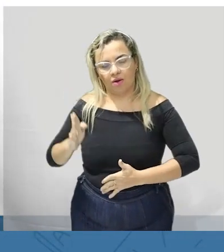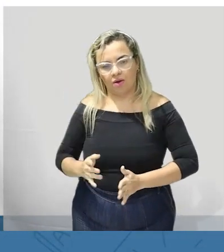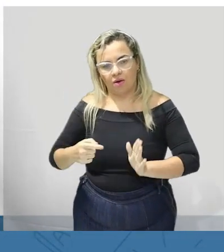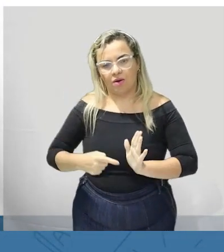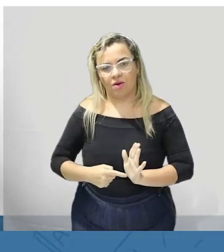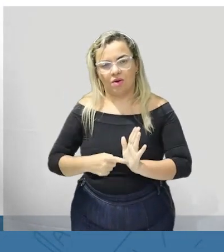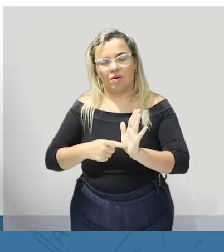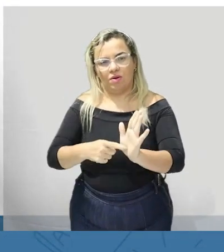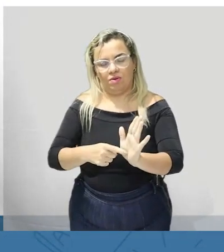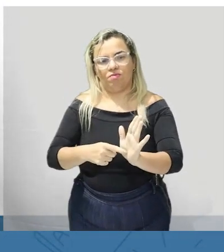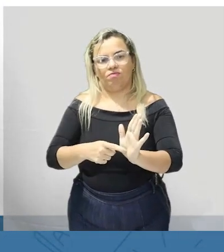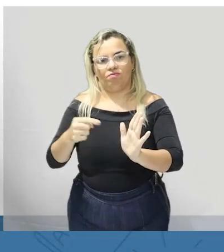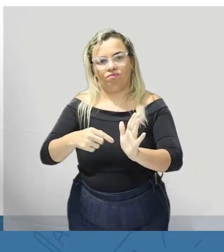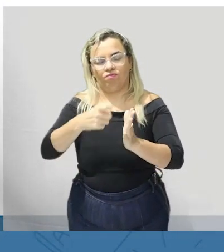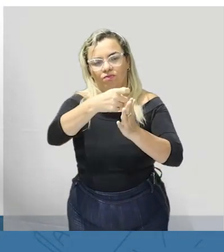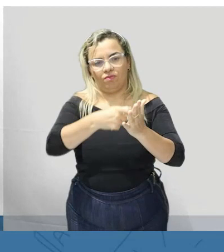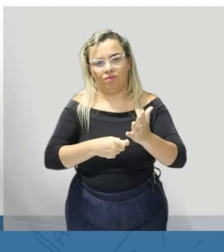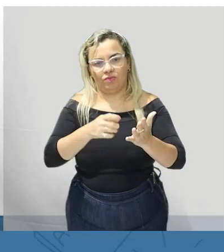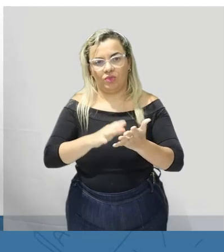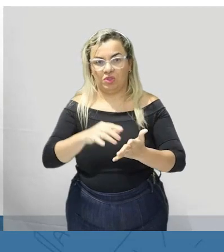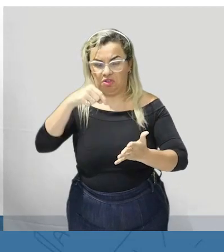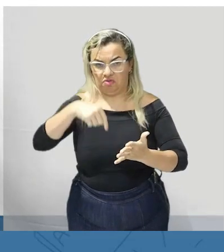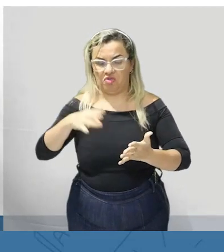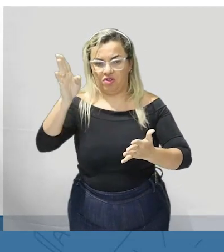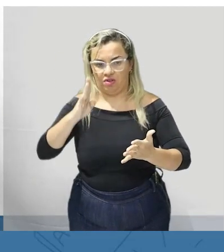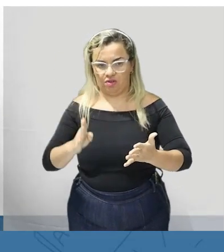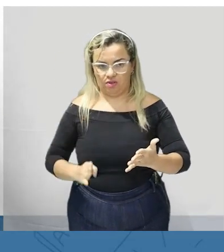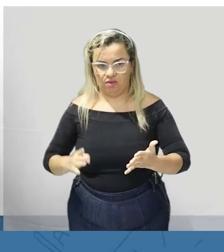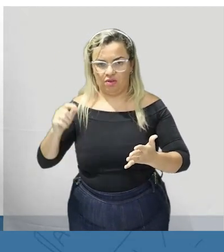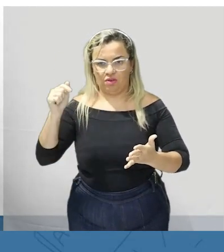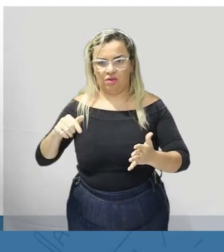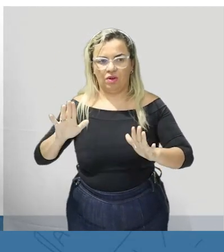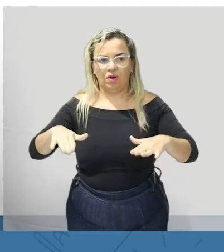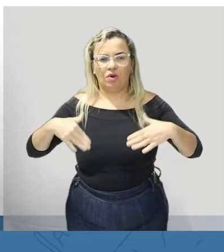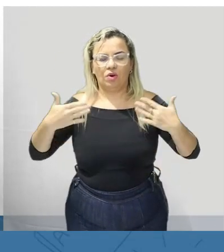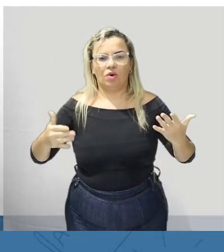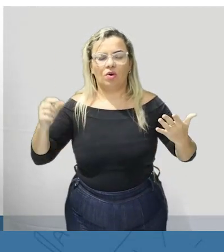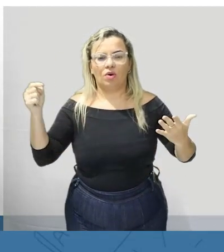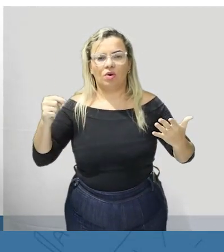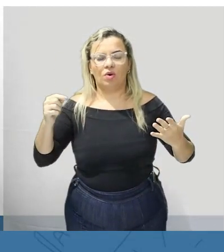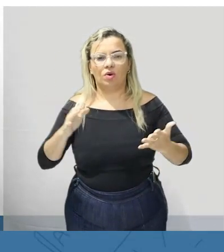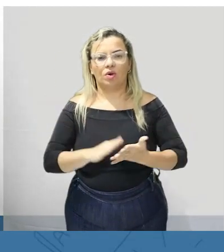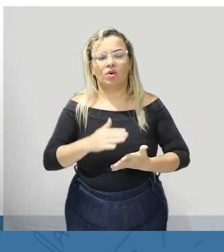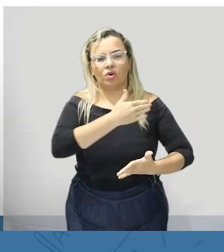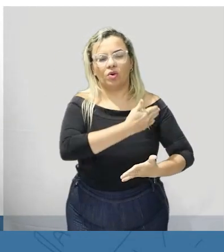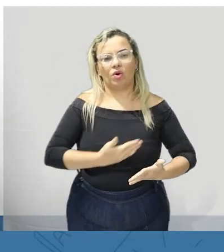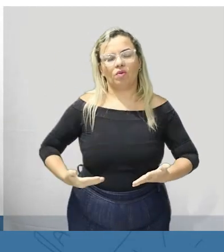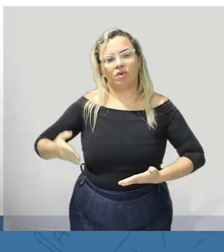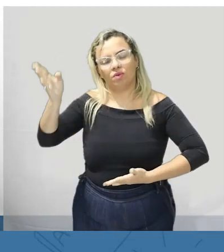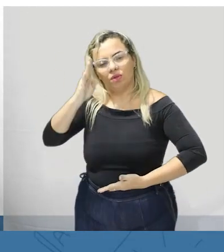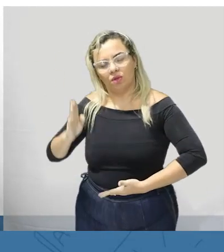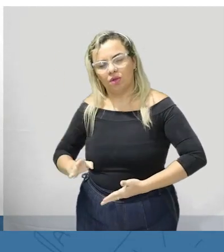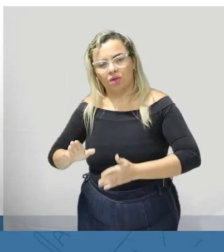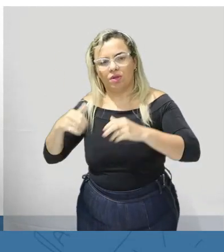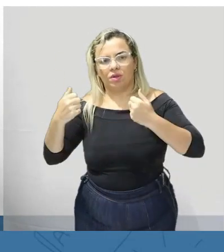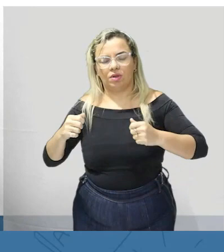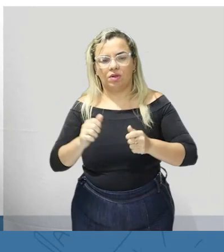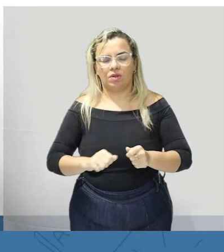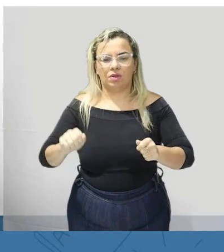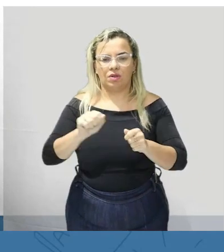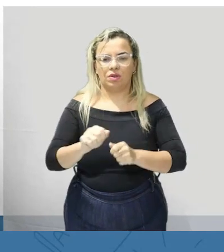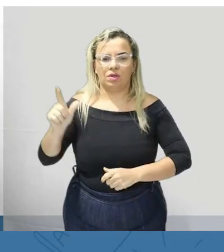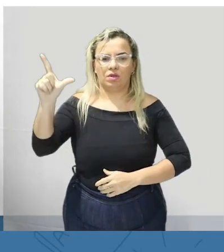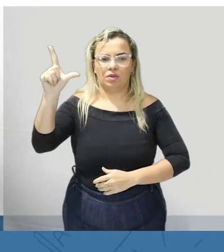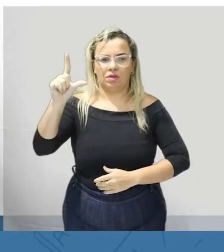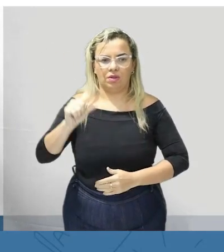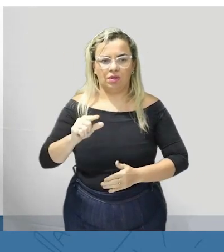seja, ele está falando aqui de Brasil, né? Nosso país, ou seja, ele está dizendo, o que o Estado, o governo brasileiro, precisa fazer para reduzir